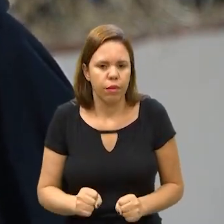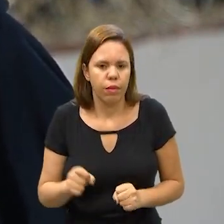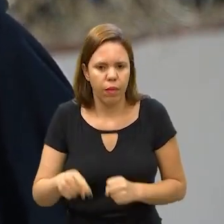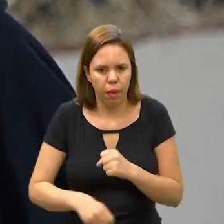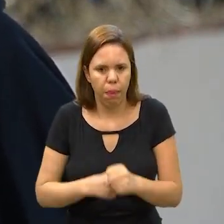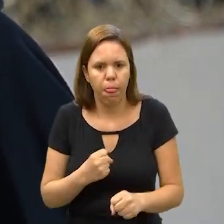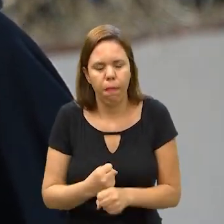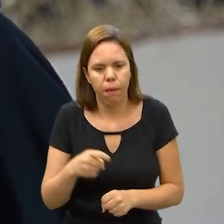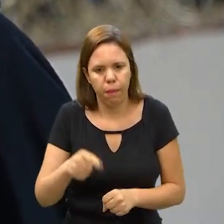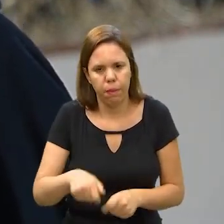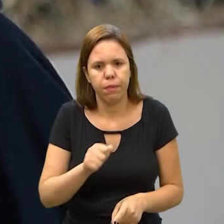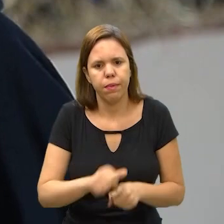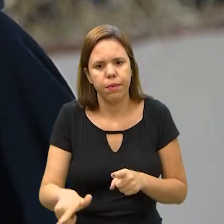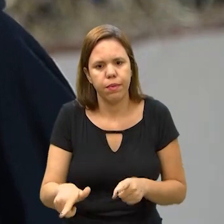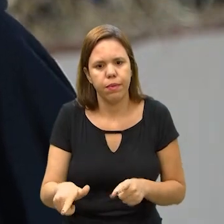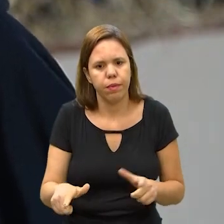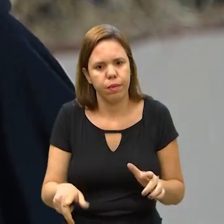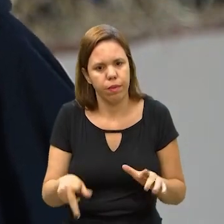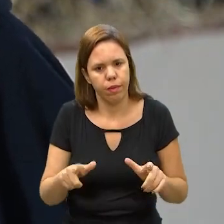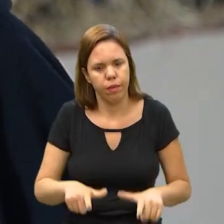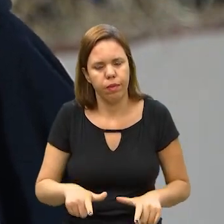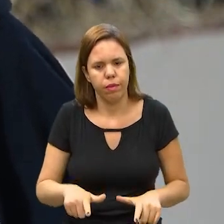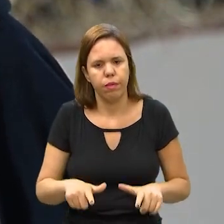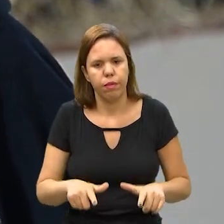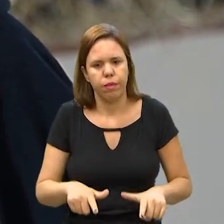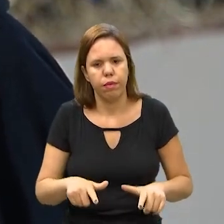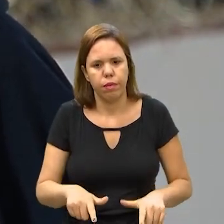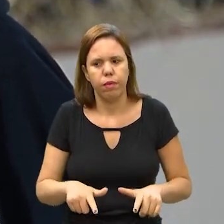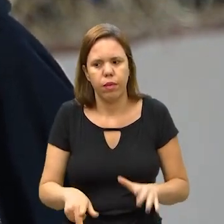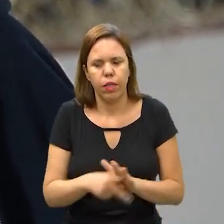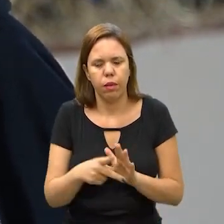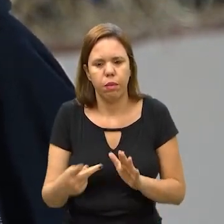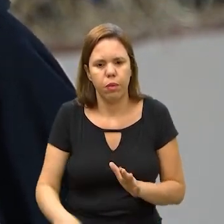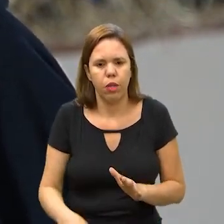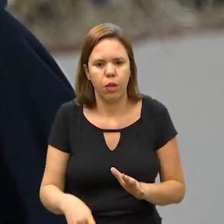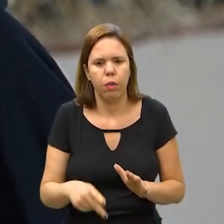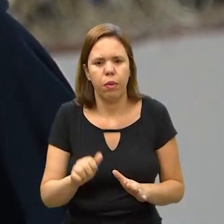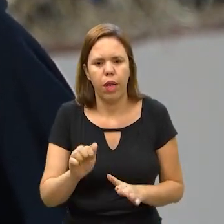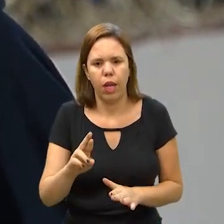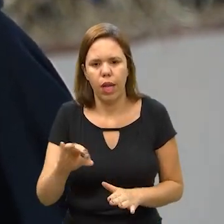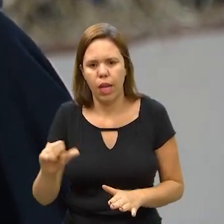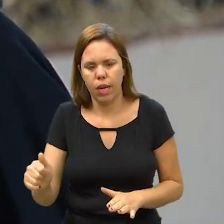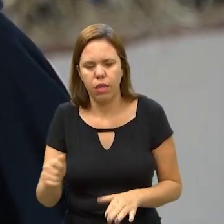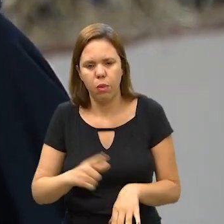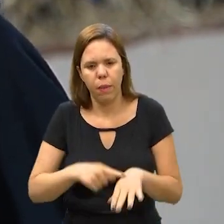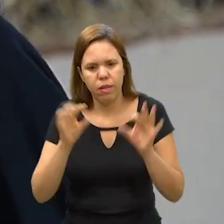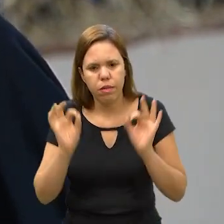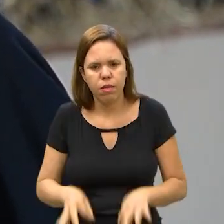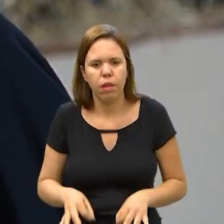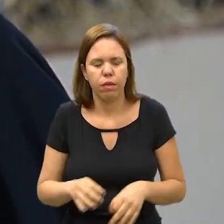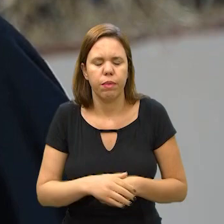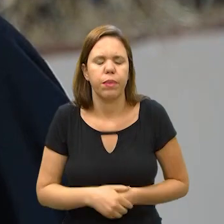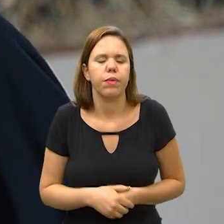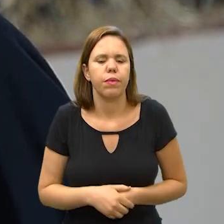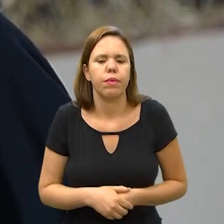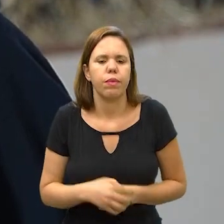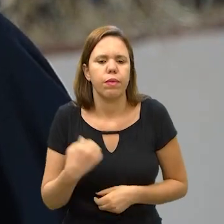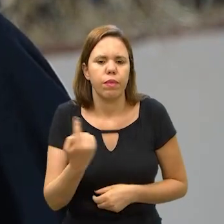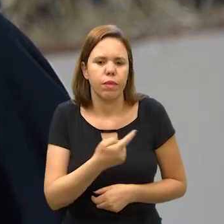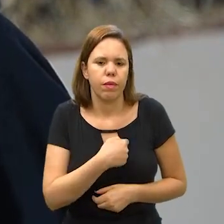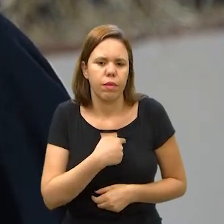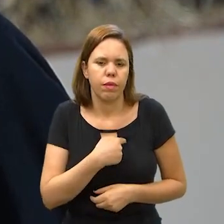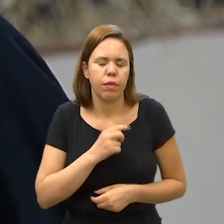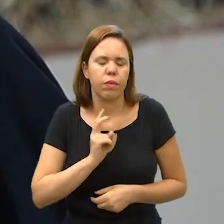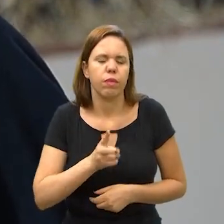esse ano alugar esse Aras, que veio no momento certo para que a gente